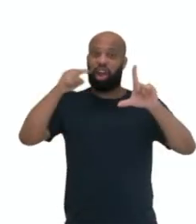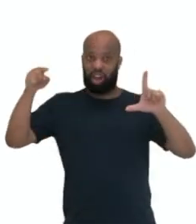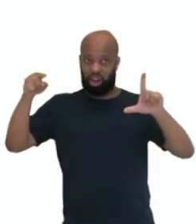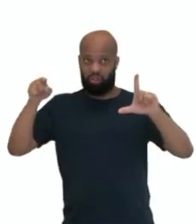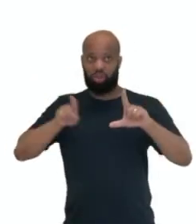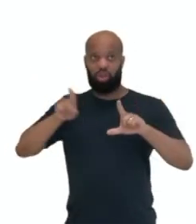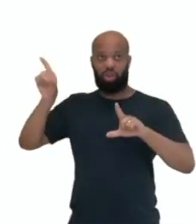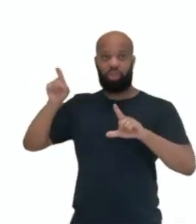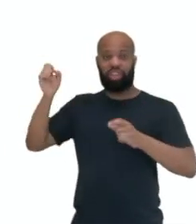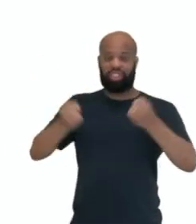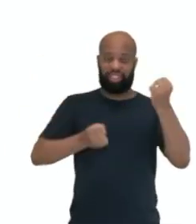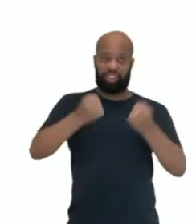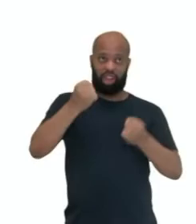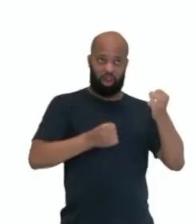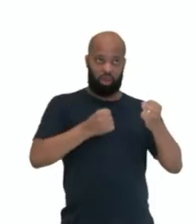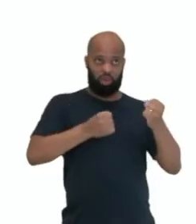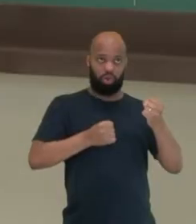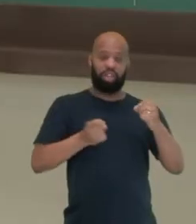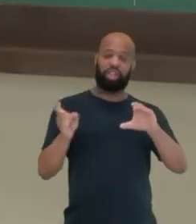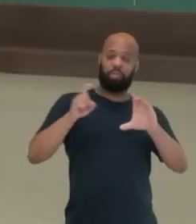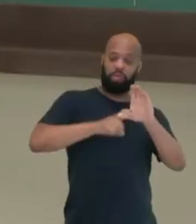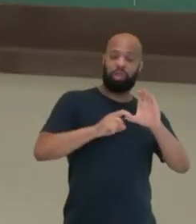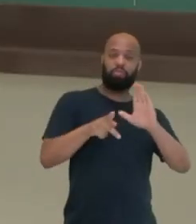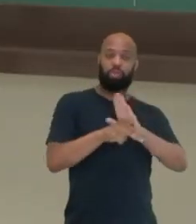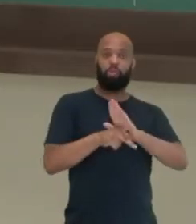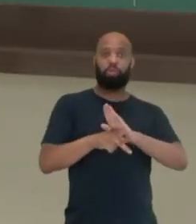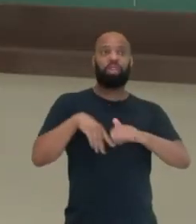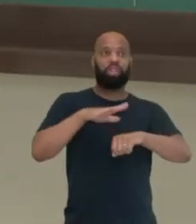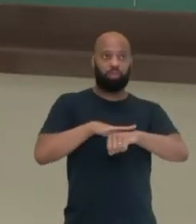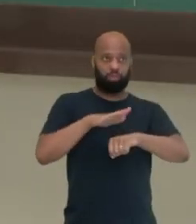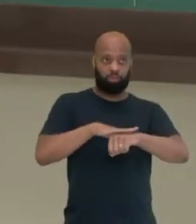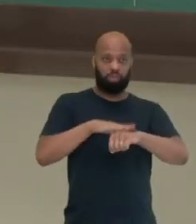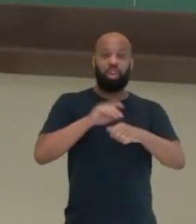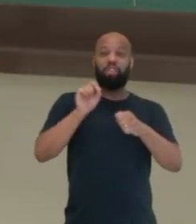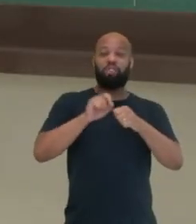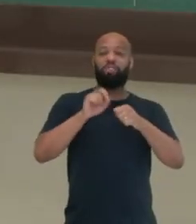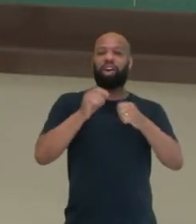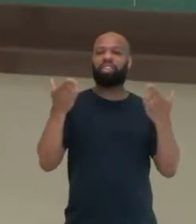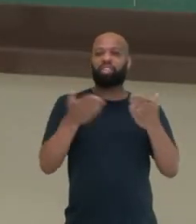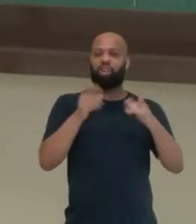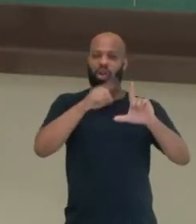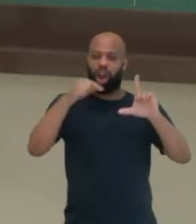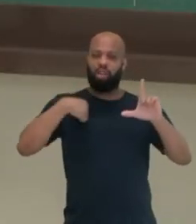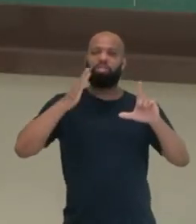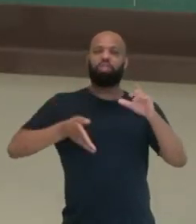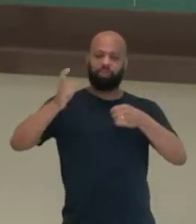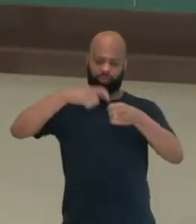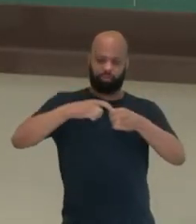desse carro em função do tempo. Ou seja, faz o esboço do gráfico. Faz aí que eu já volto.